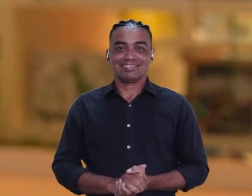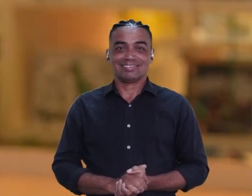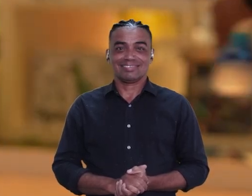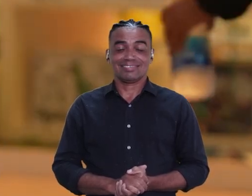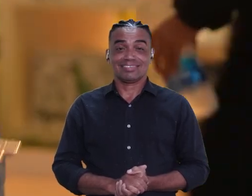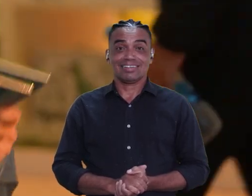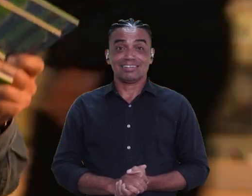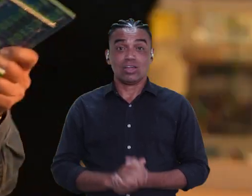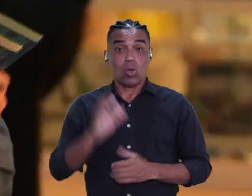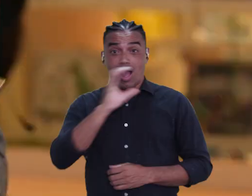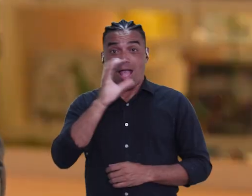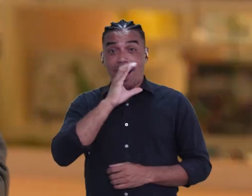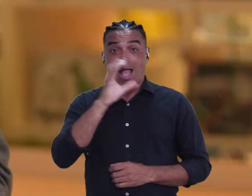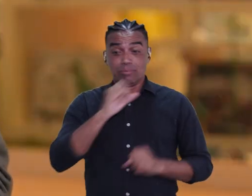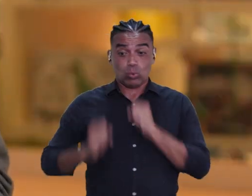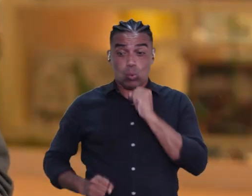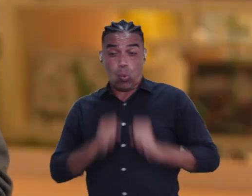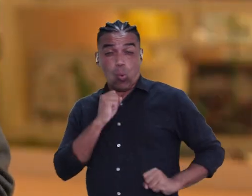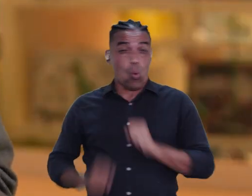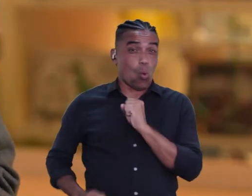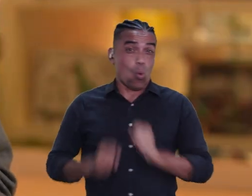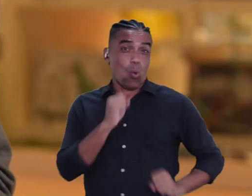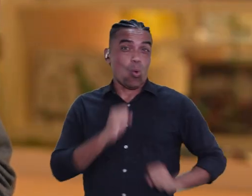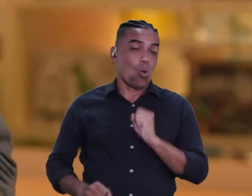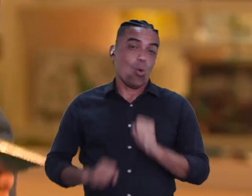Não, quem correr mais rápido